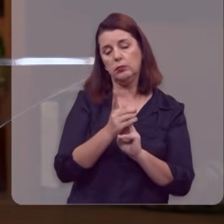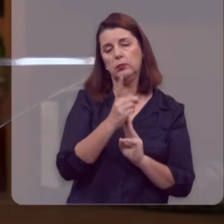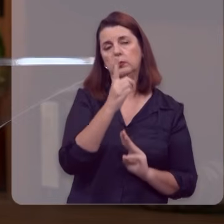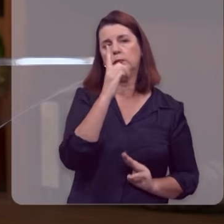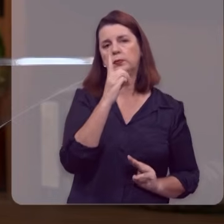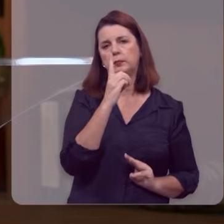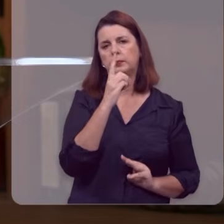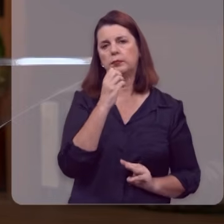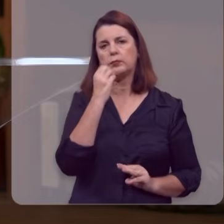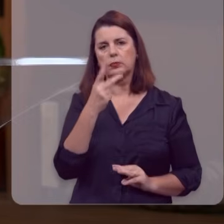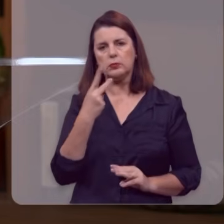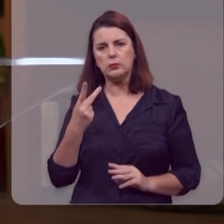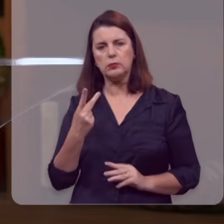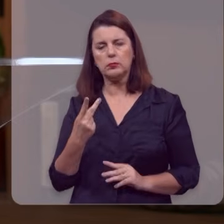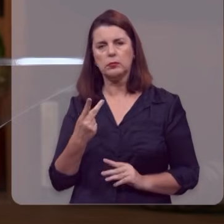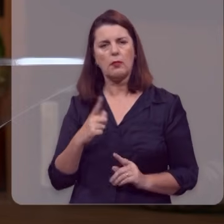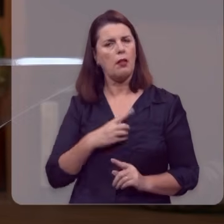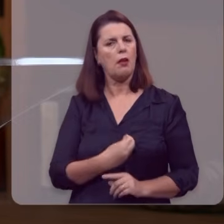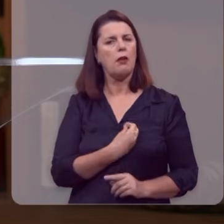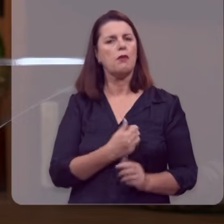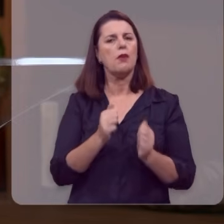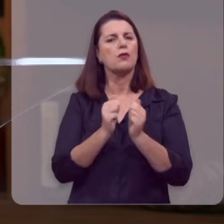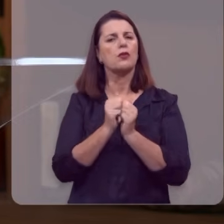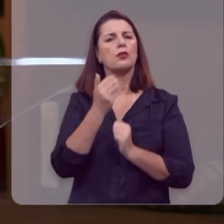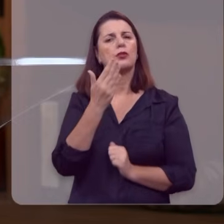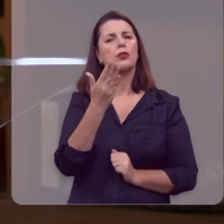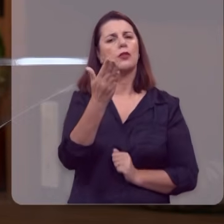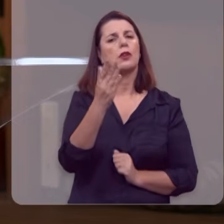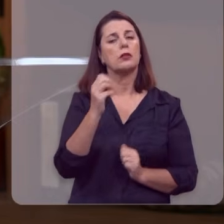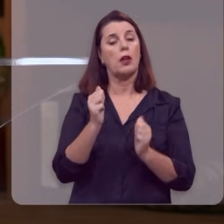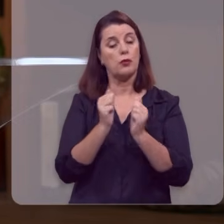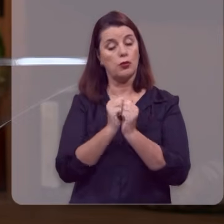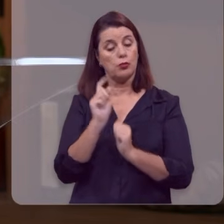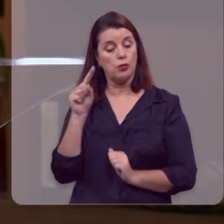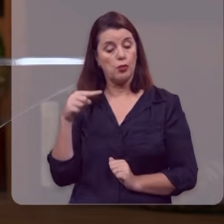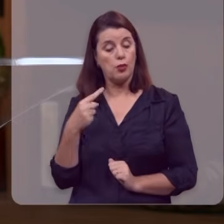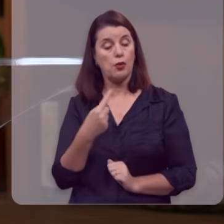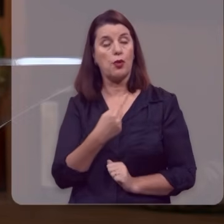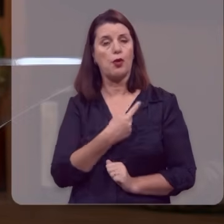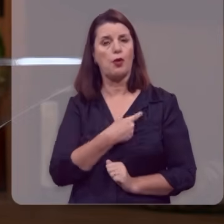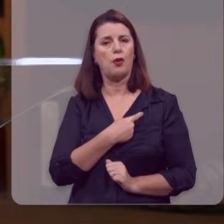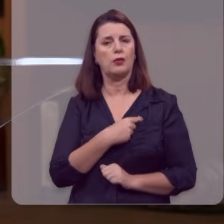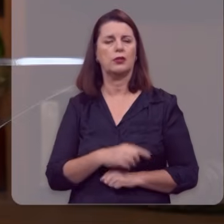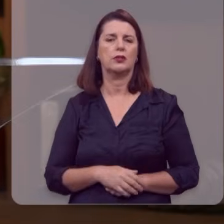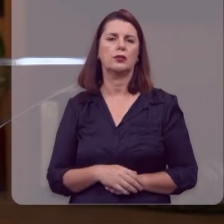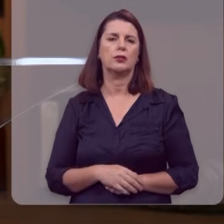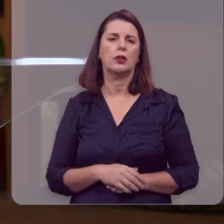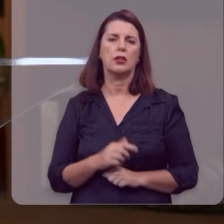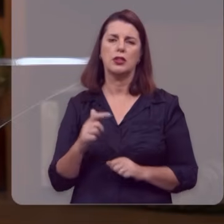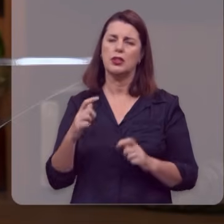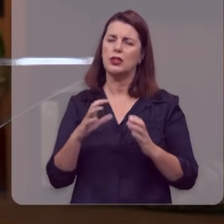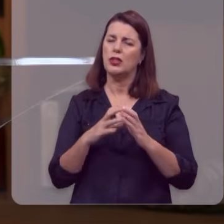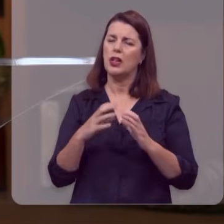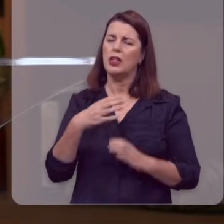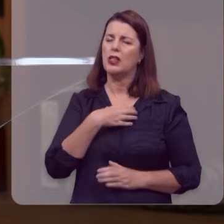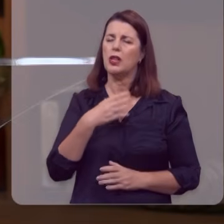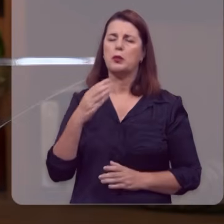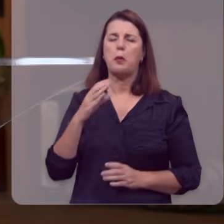gloriosa, bendita, habita em você, habita em nós, de forma plena,